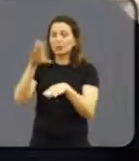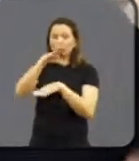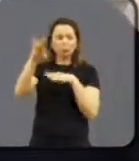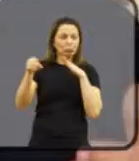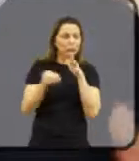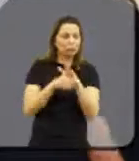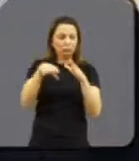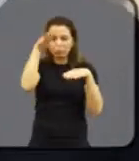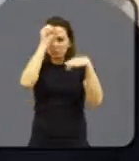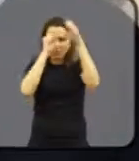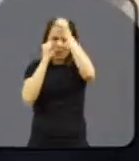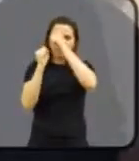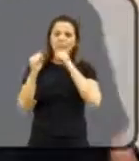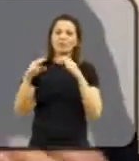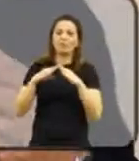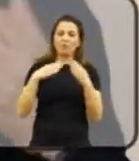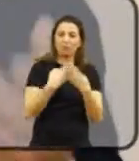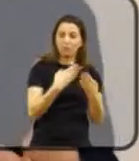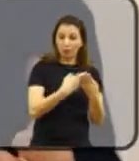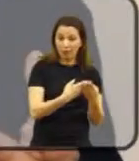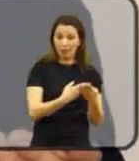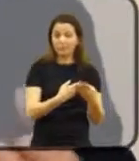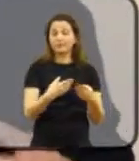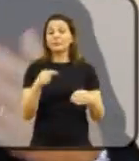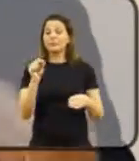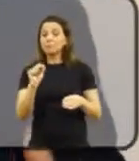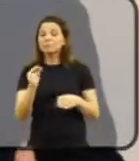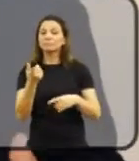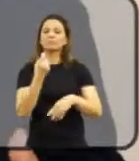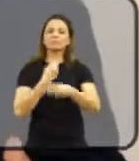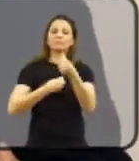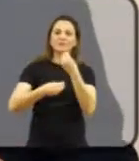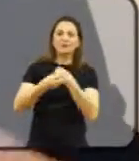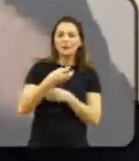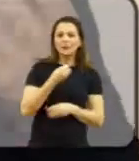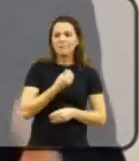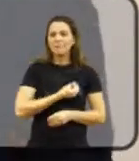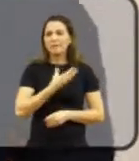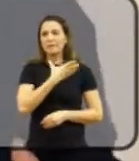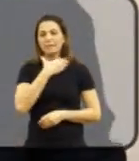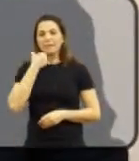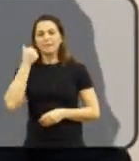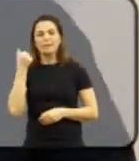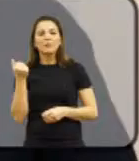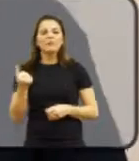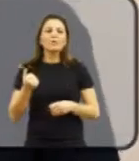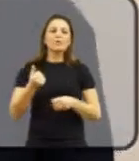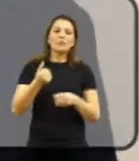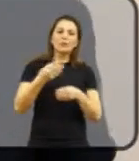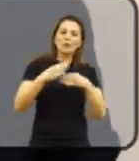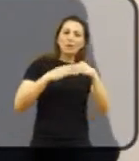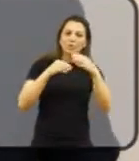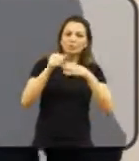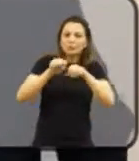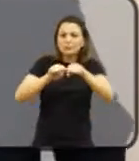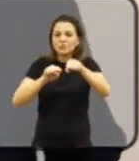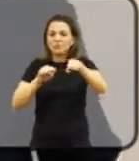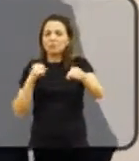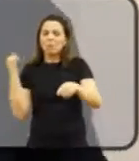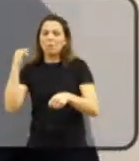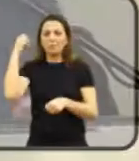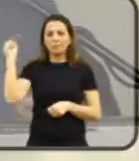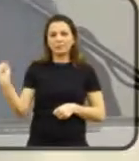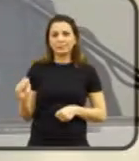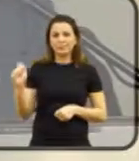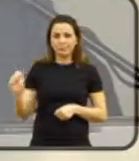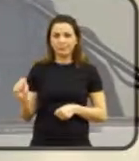multiplicadores desse aprendizado na escola de moda. Isso é renda, isso é qualidade de vida, isso é ocupação profissional, e isso é muito importante para a cidade de